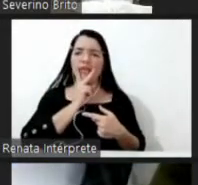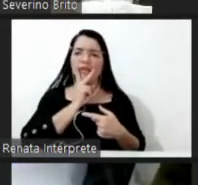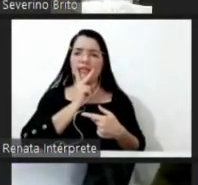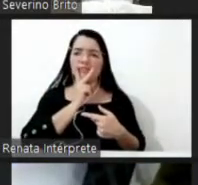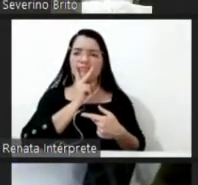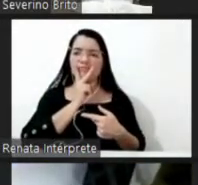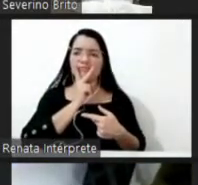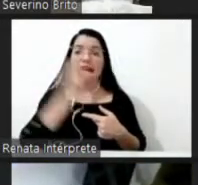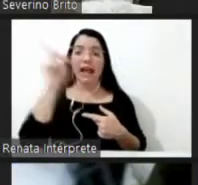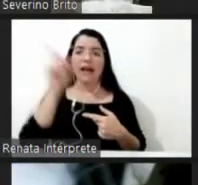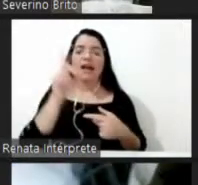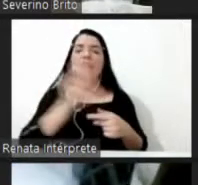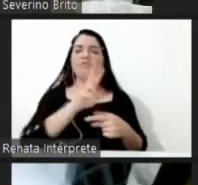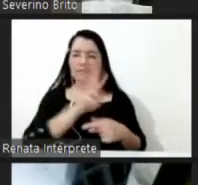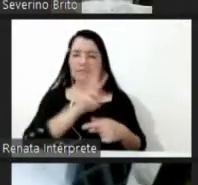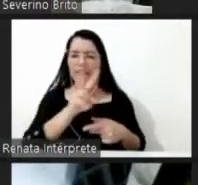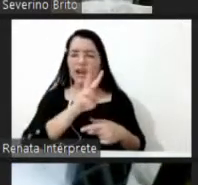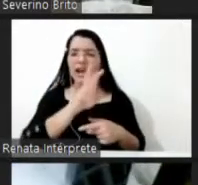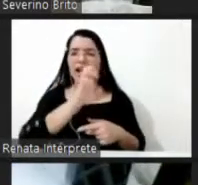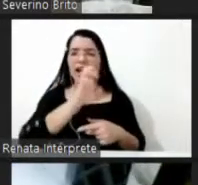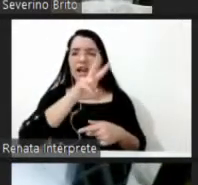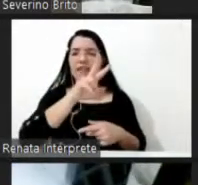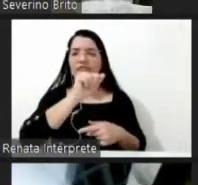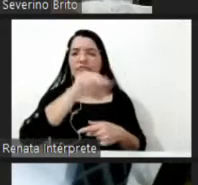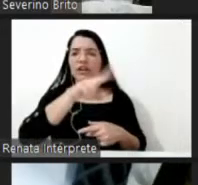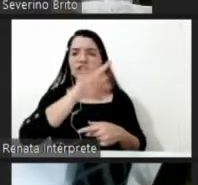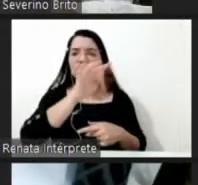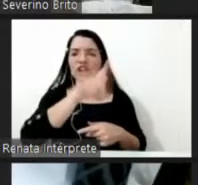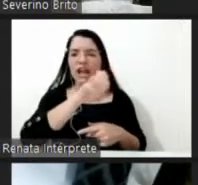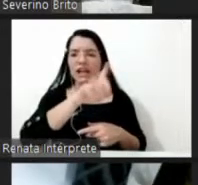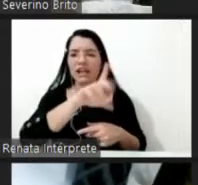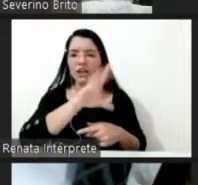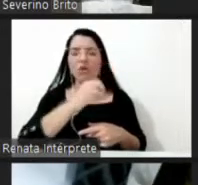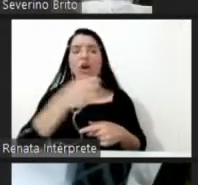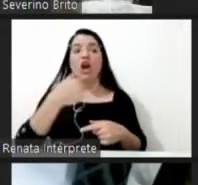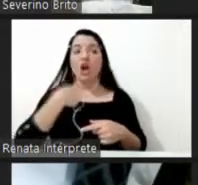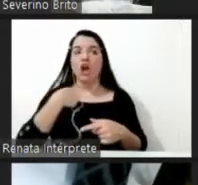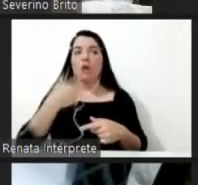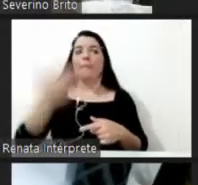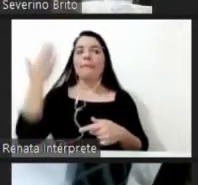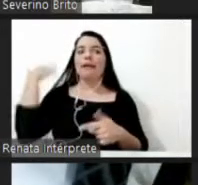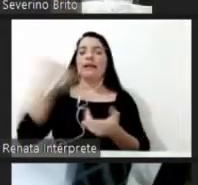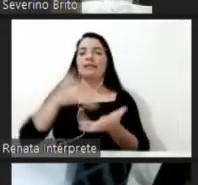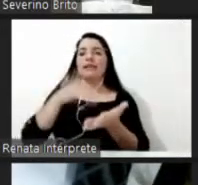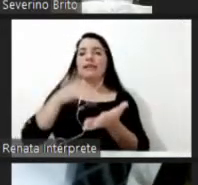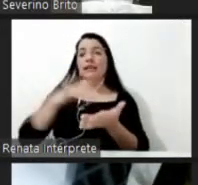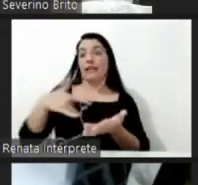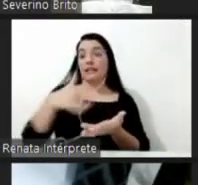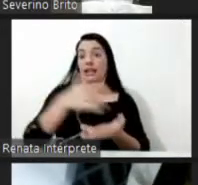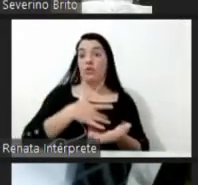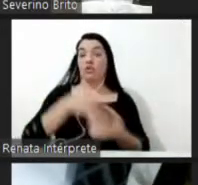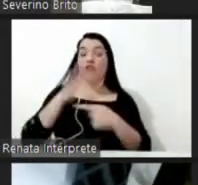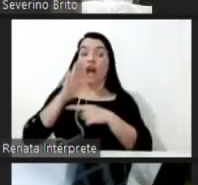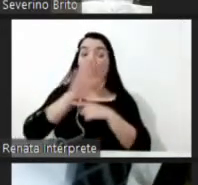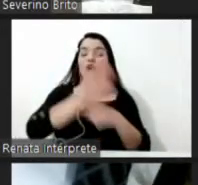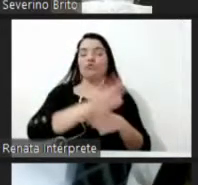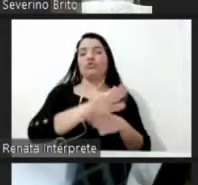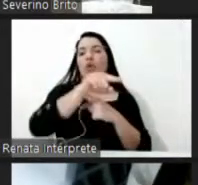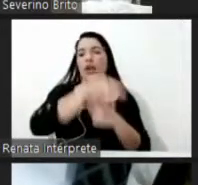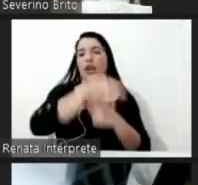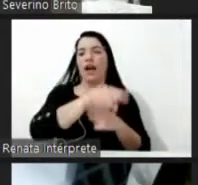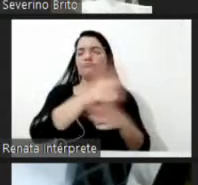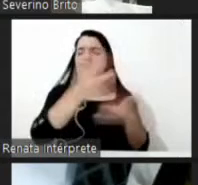a oportunidade, como subsecretário de saúde, de contribuir e conhecer a excelência do Hospital